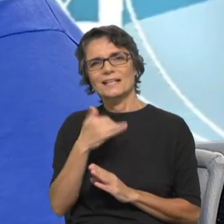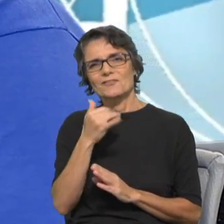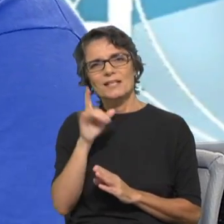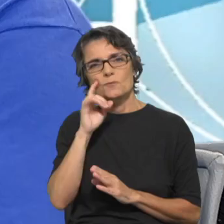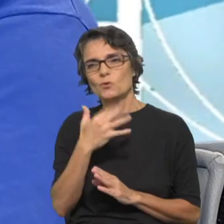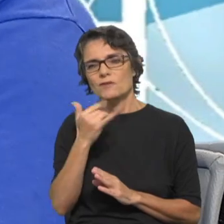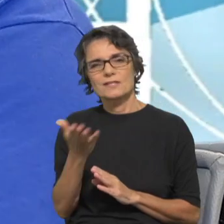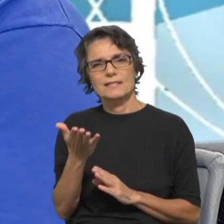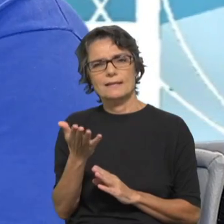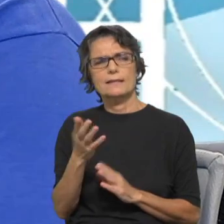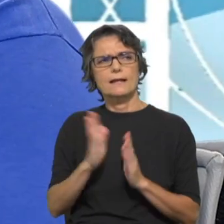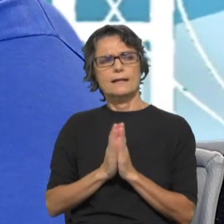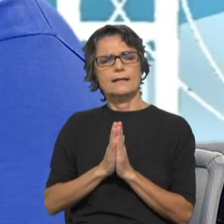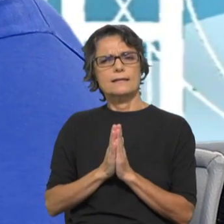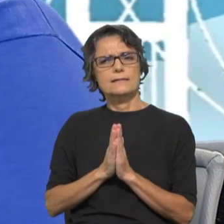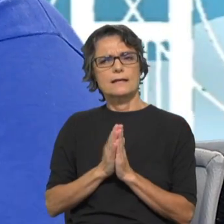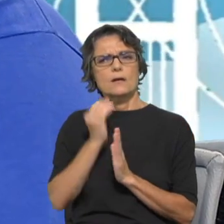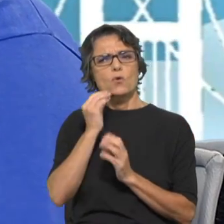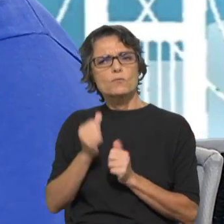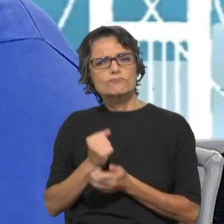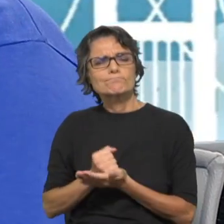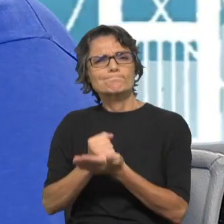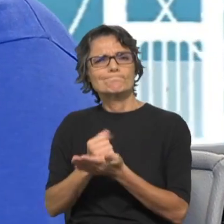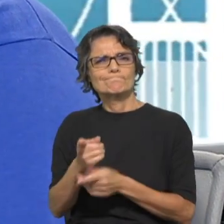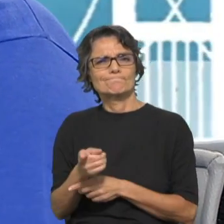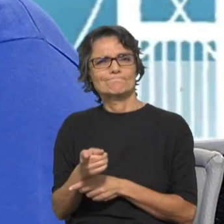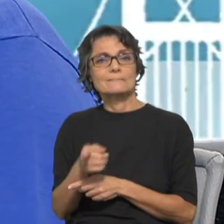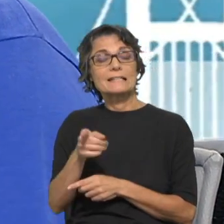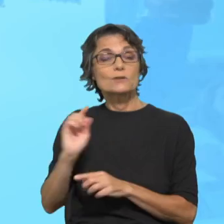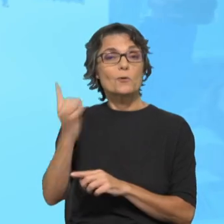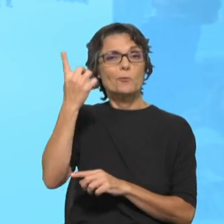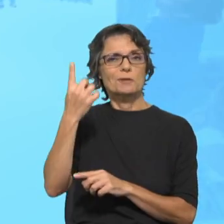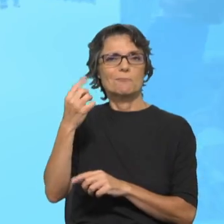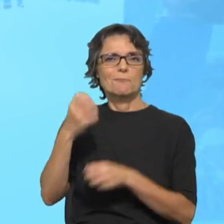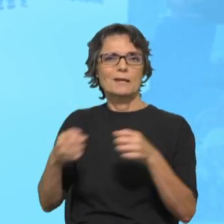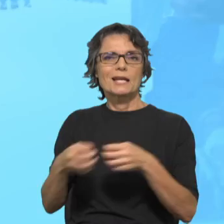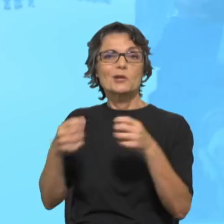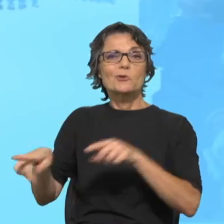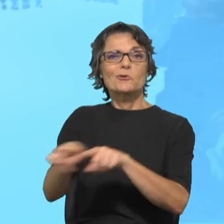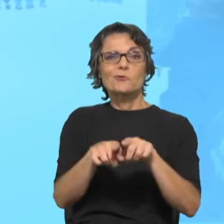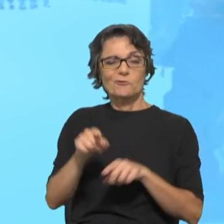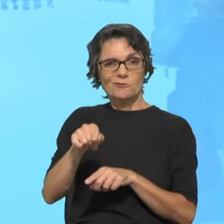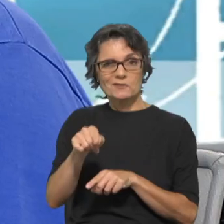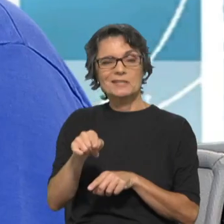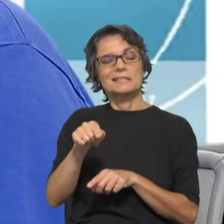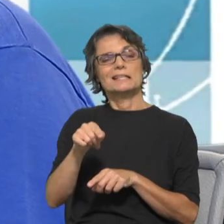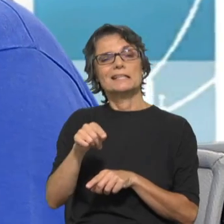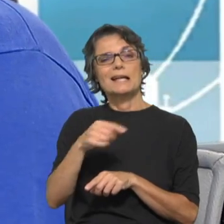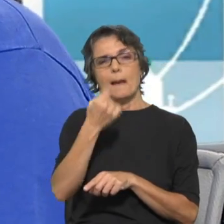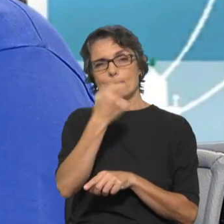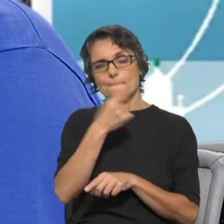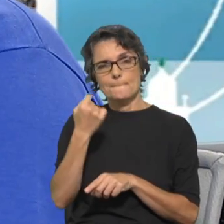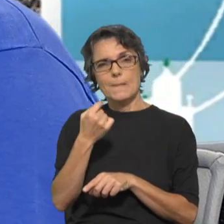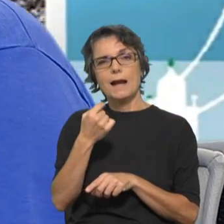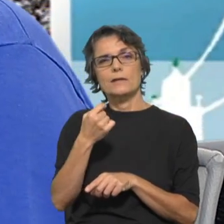resposta pastoral a Igreja lhes podia dar. E é aqui que nasce o primeiro convívio, em maio de 68, em Castelo Branco,